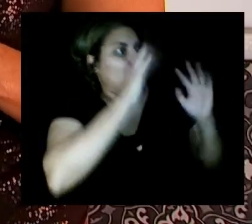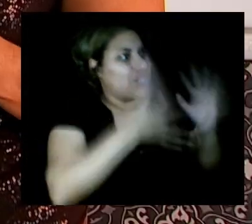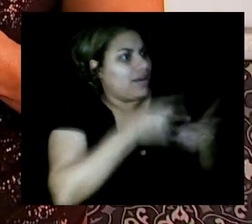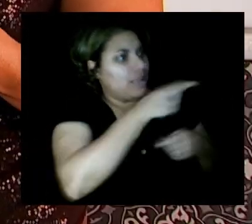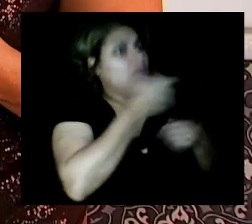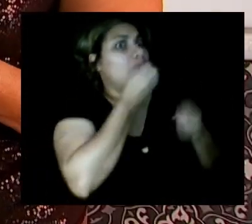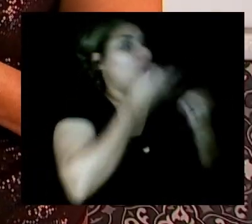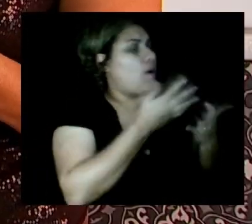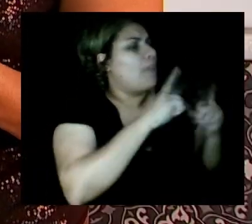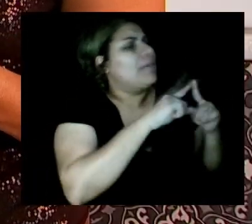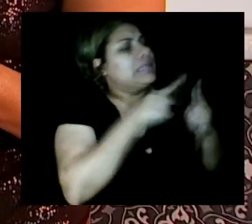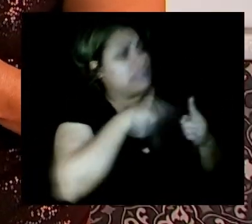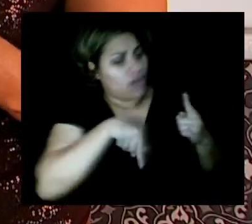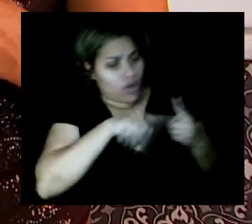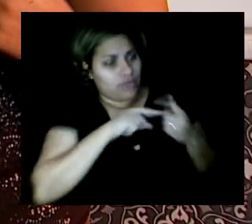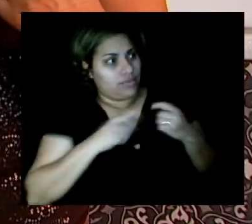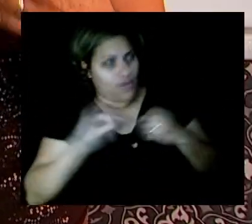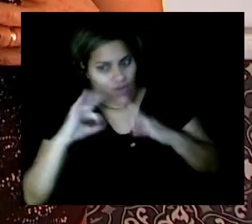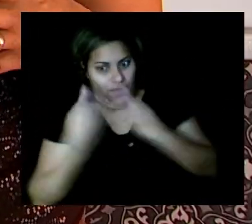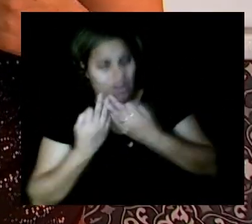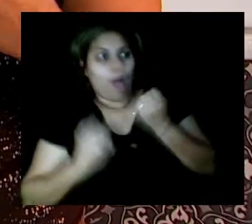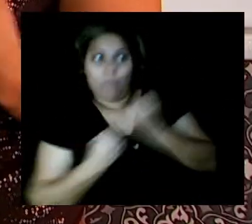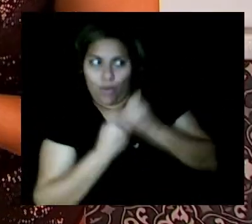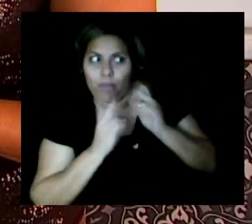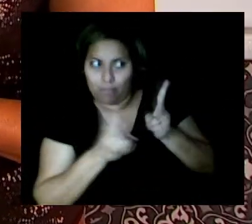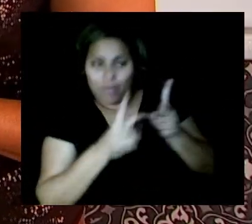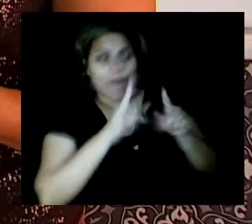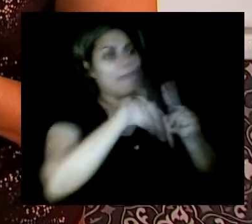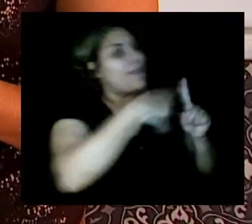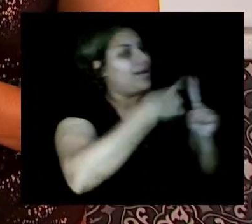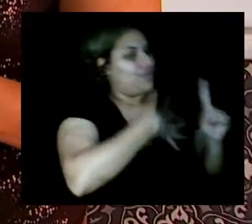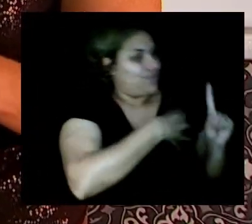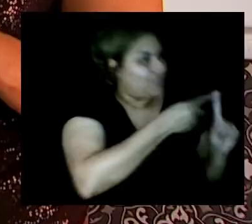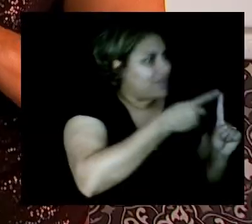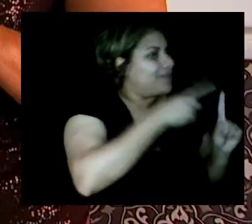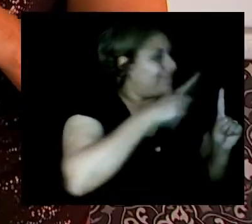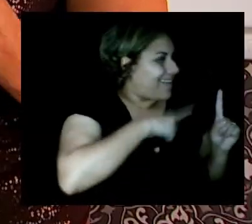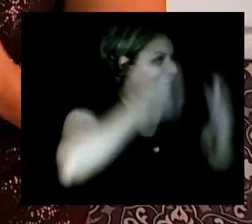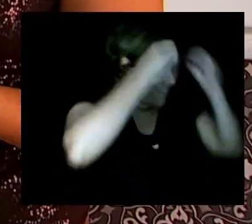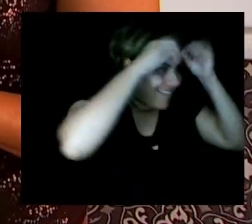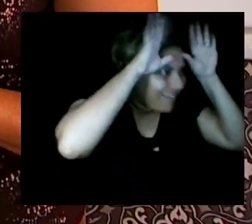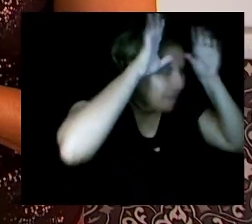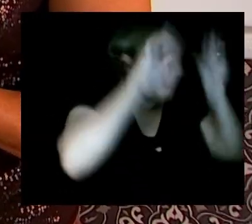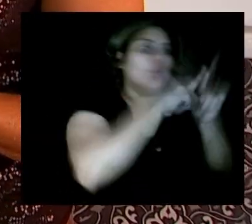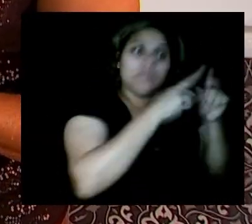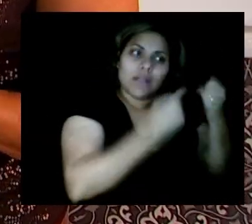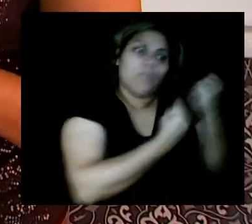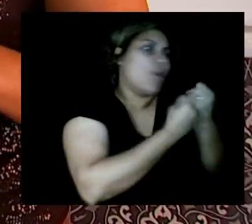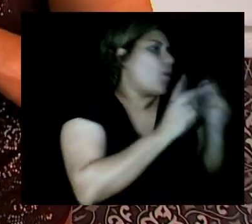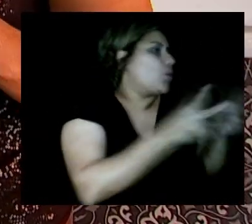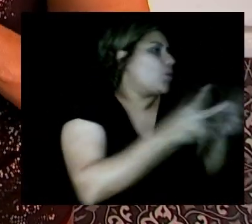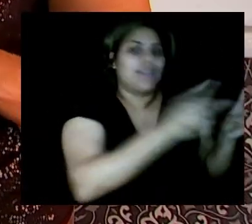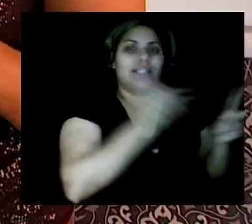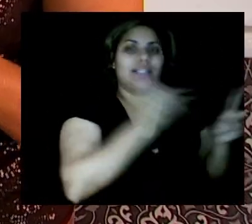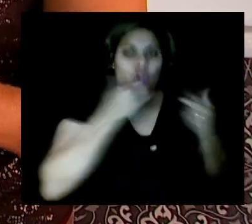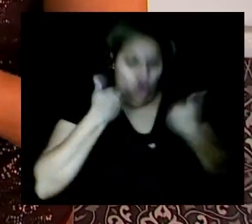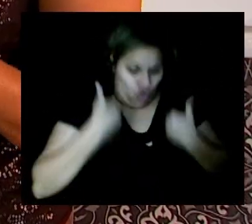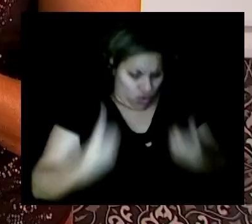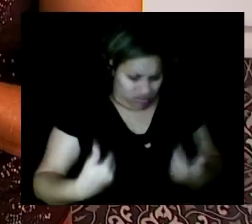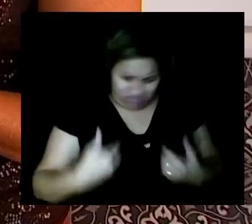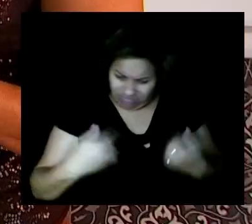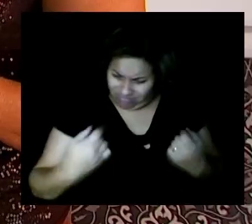Como a mudança do corpo acontece para todos nós, imagine para eles vendo o corpinho mudar e